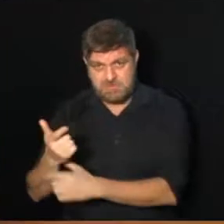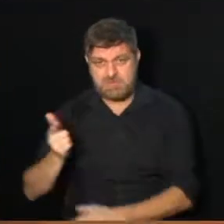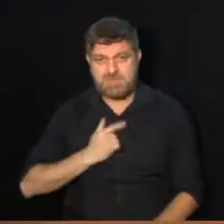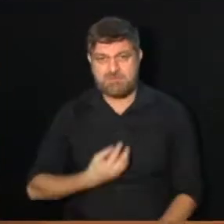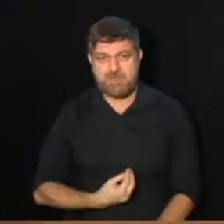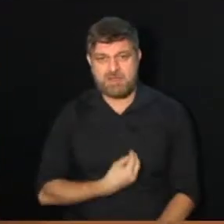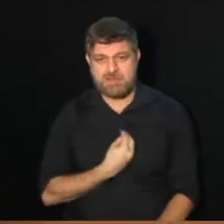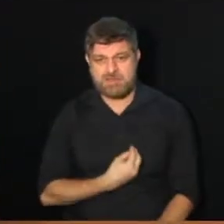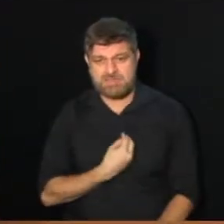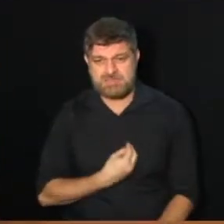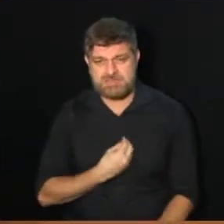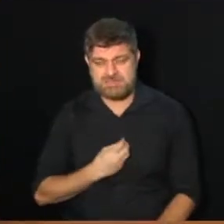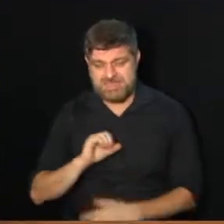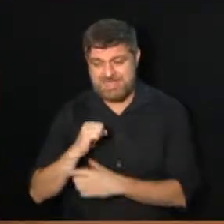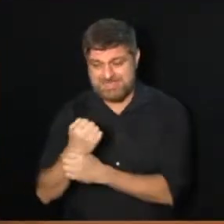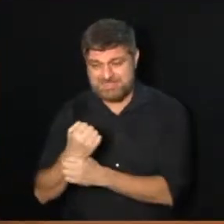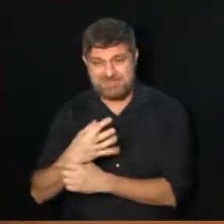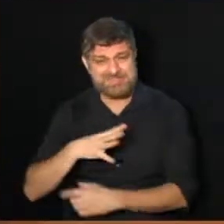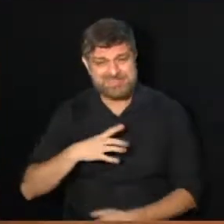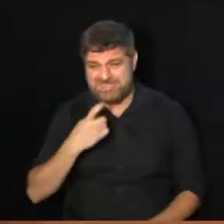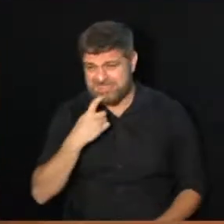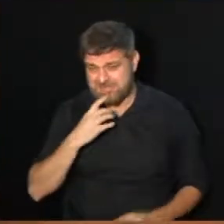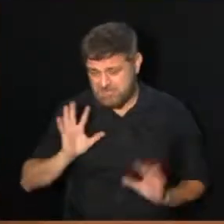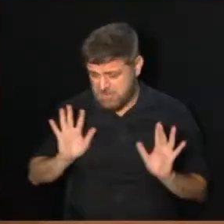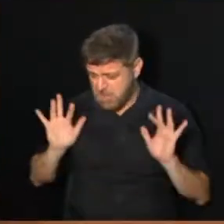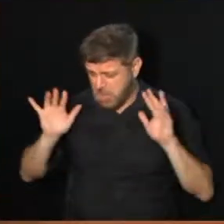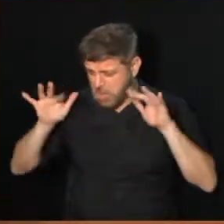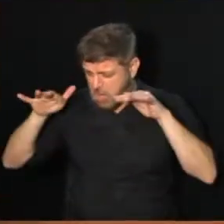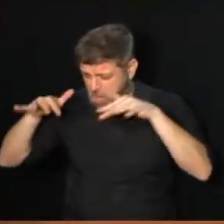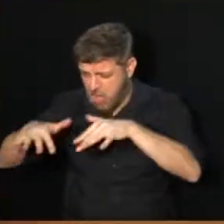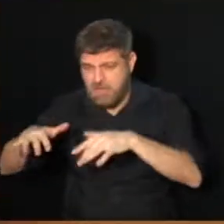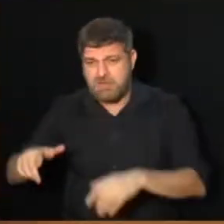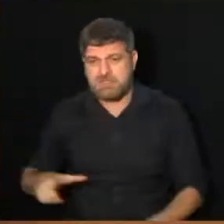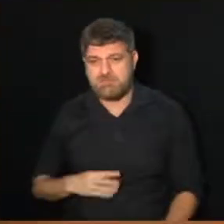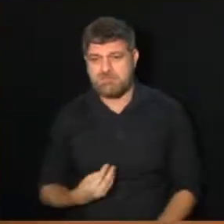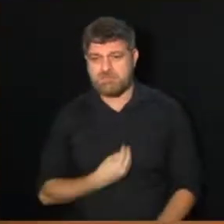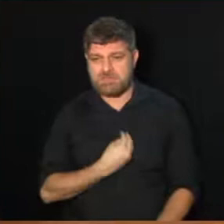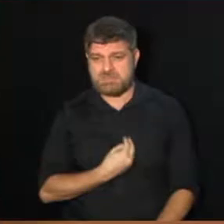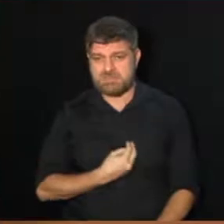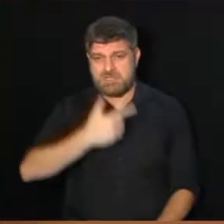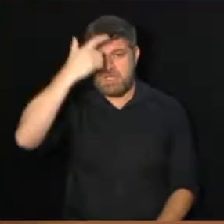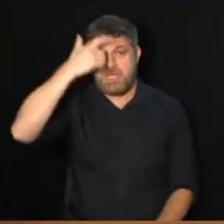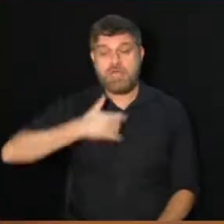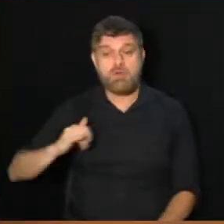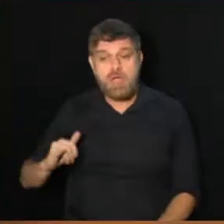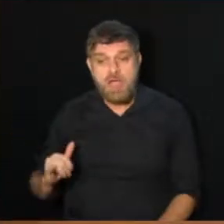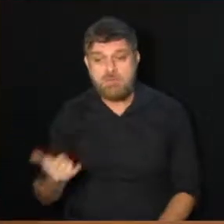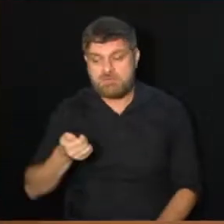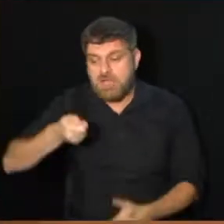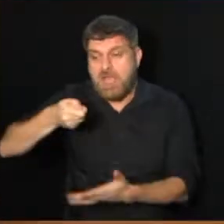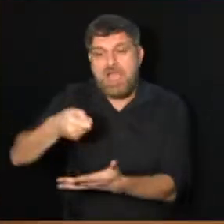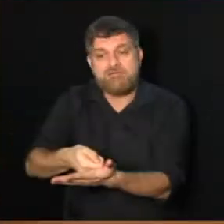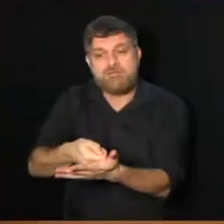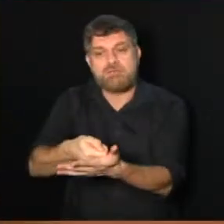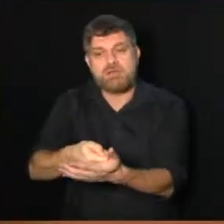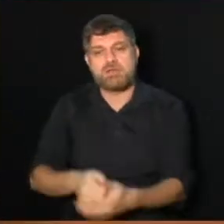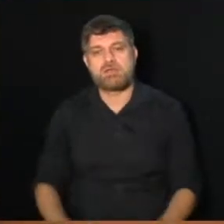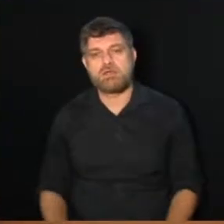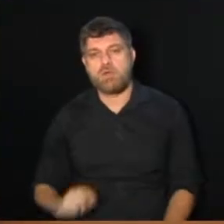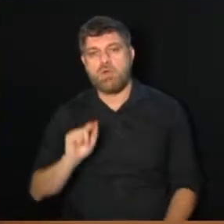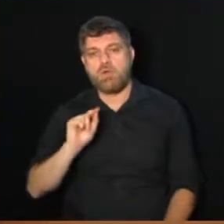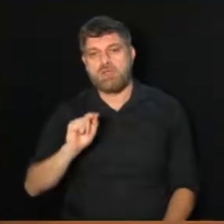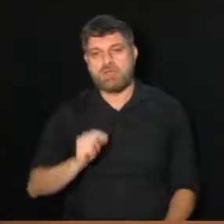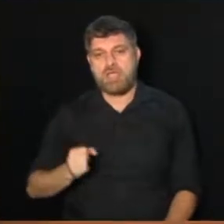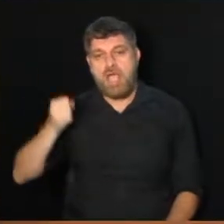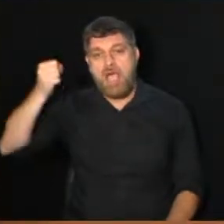praticamente toda a segurança de Campinas, os membros da Segurança de Campinas, e eu tive a oportunidade de afirmar isso, que a